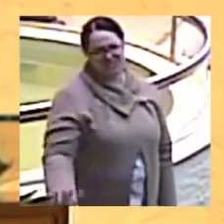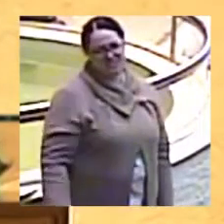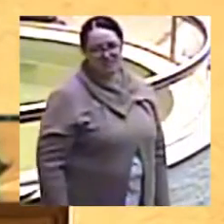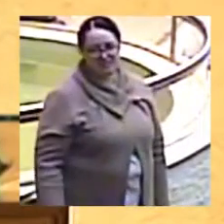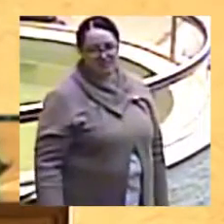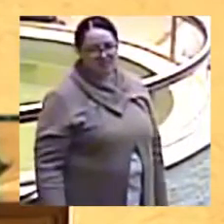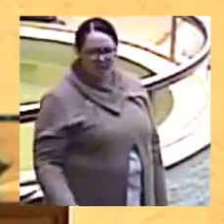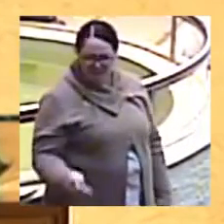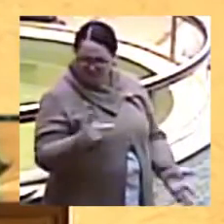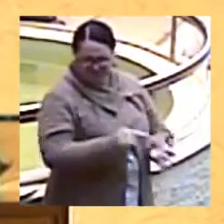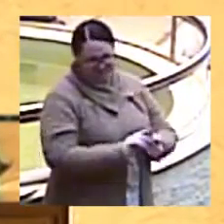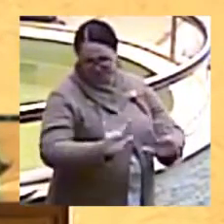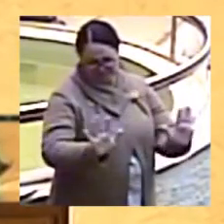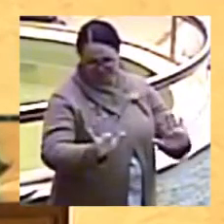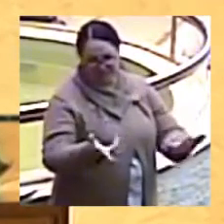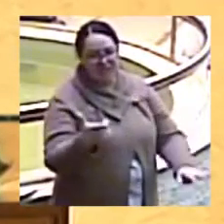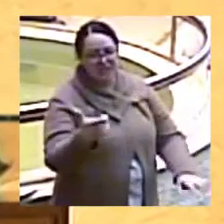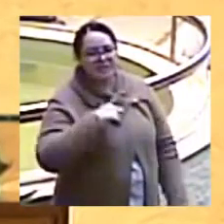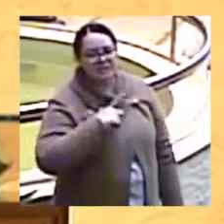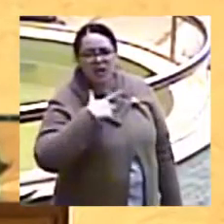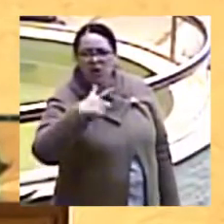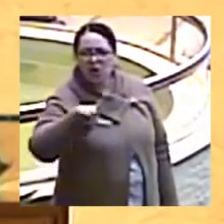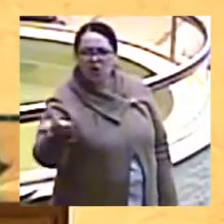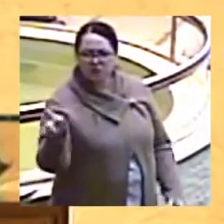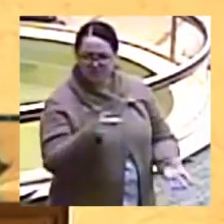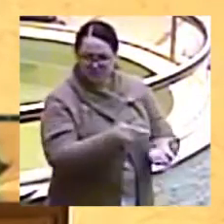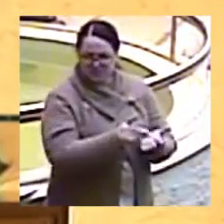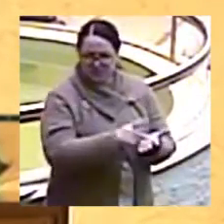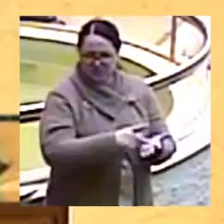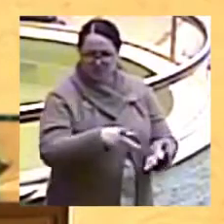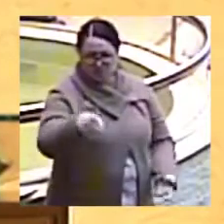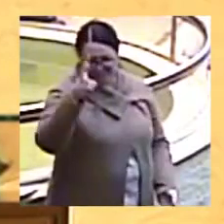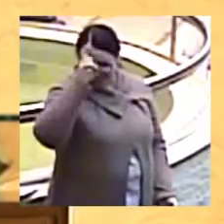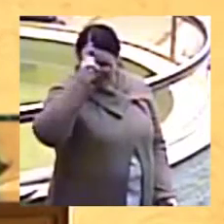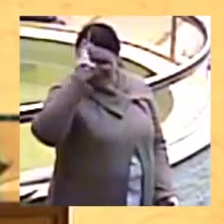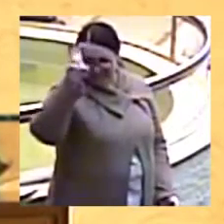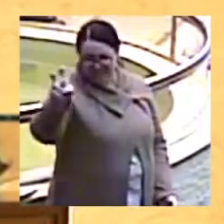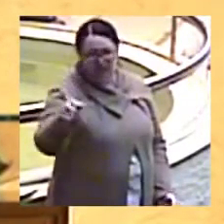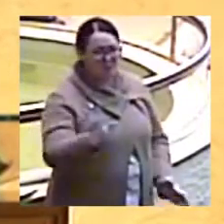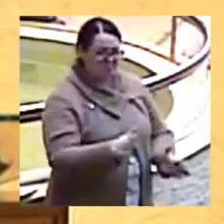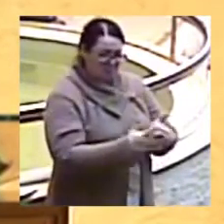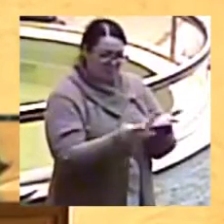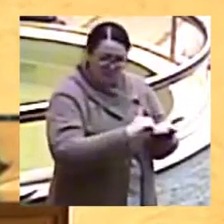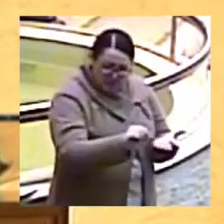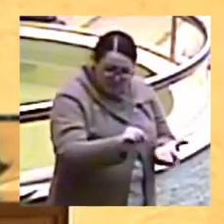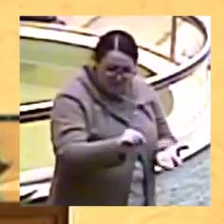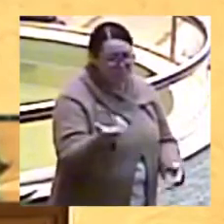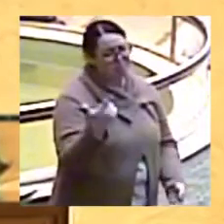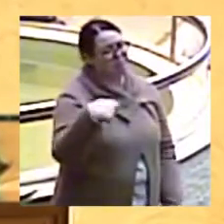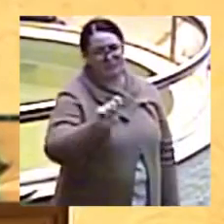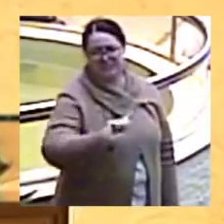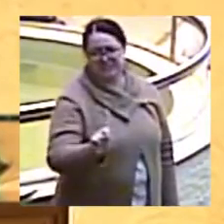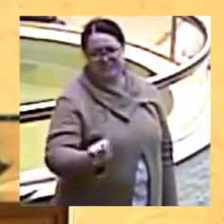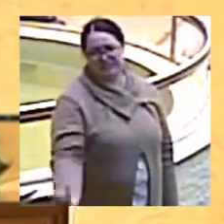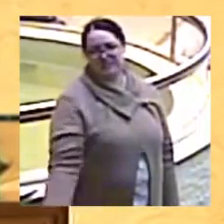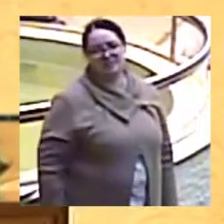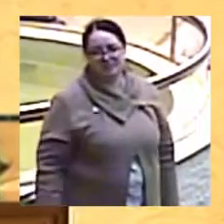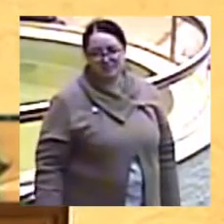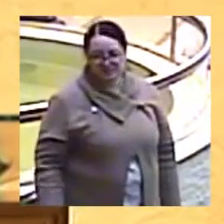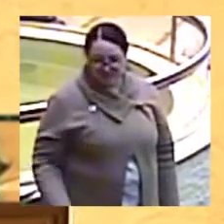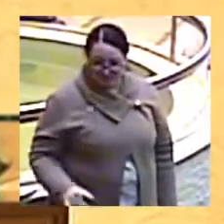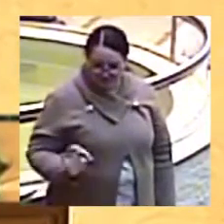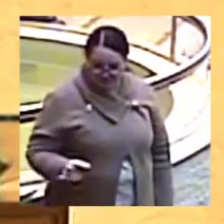outros meios, outras verdades mais importantes para o conhecimento humano nesta terra. No século XX, entra o